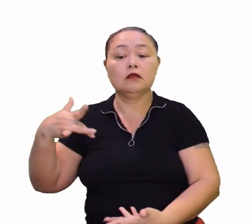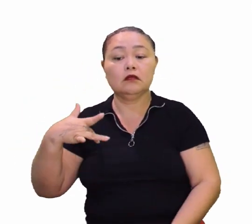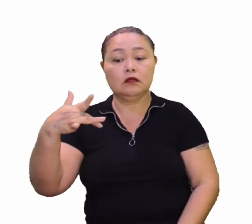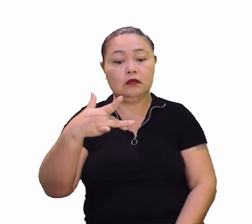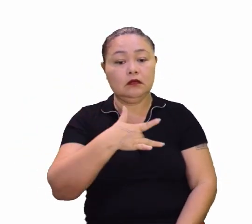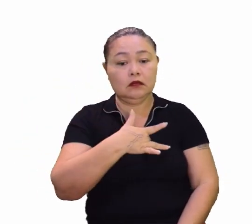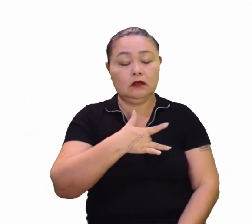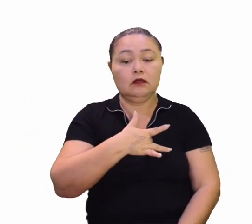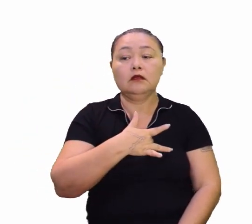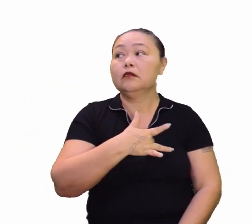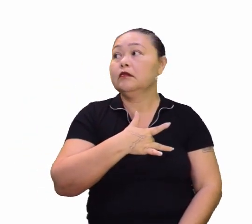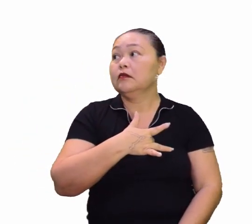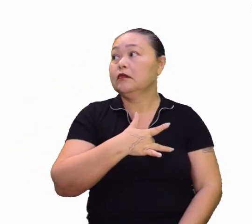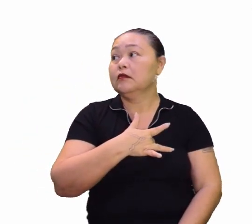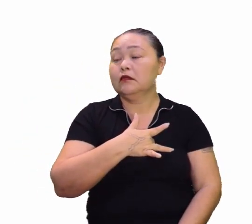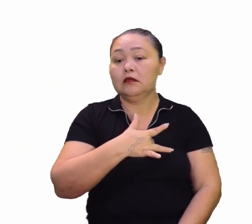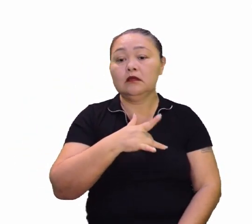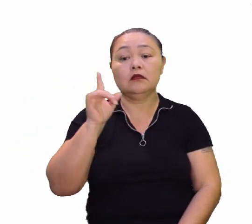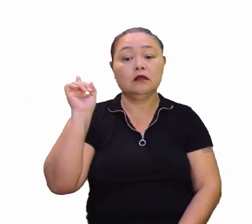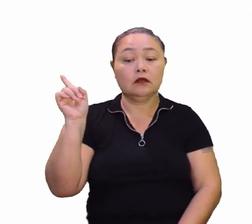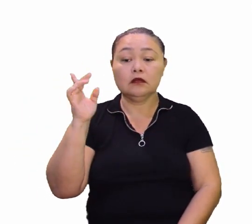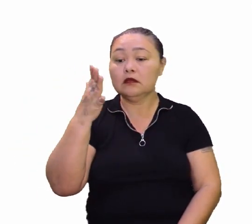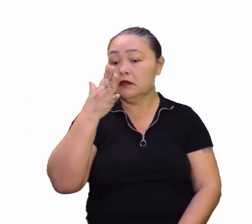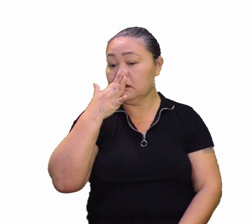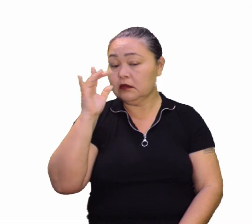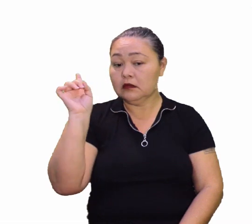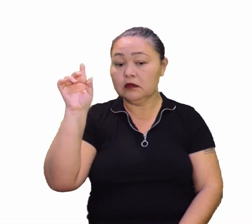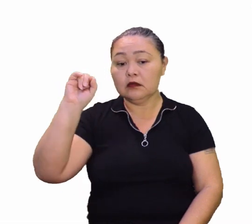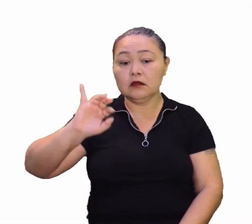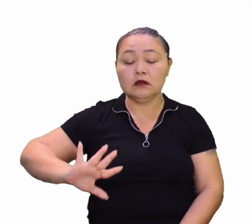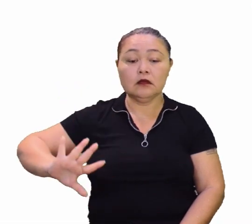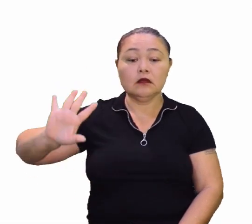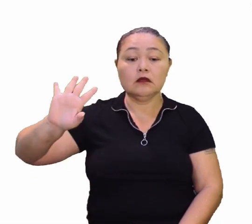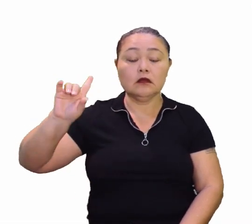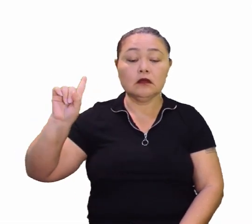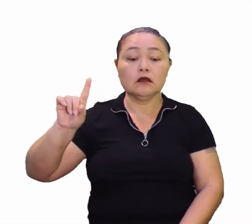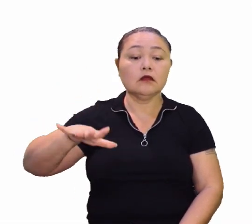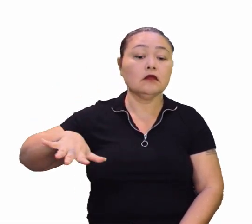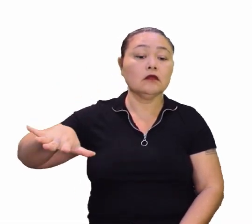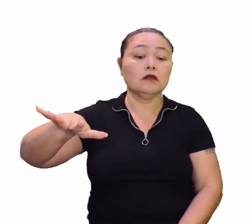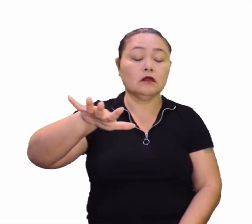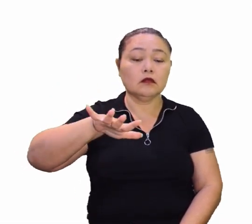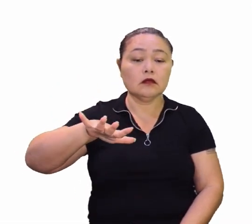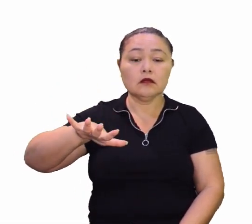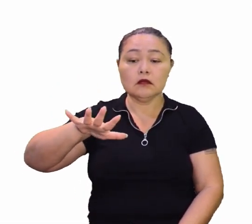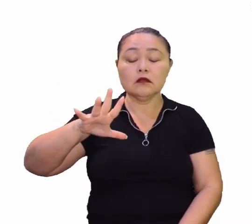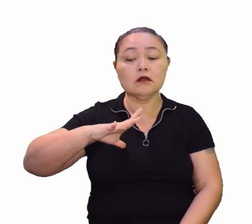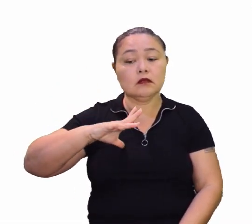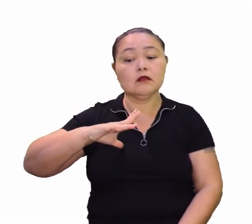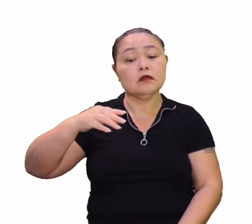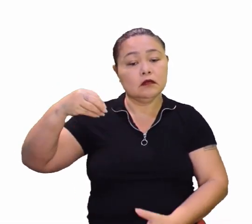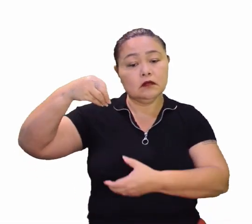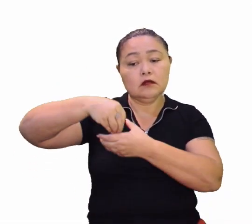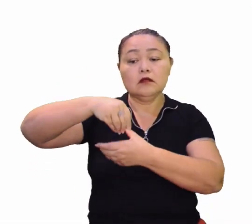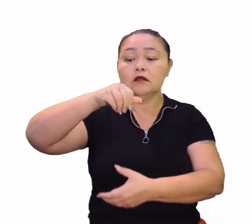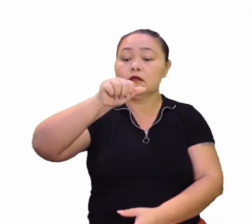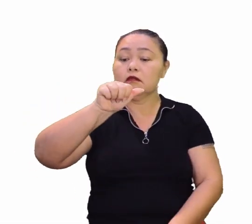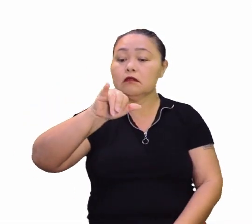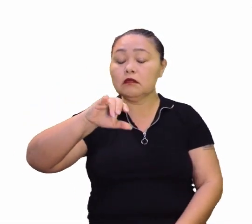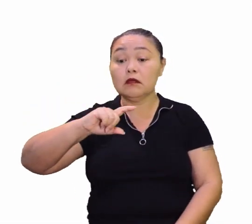Mundial da Saúde. E aí a gente observa essa imagem, né, de uma área também, provavelmente na Ásia, né,